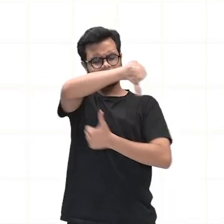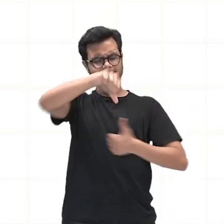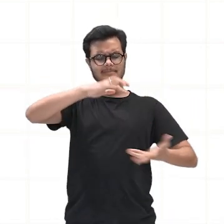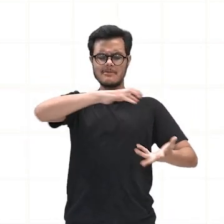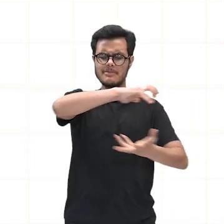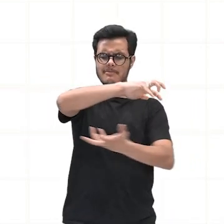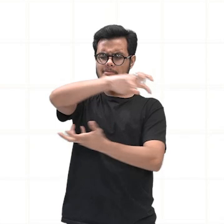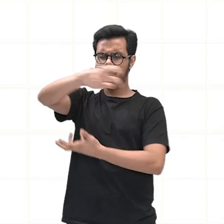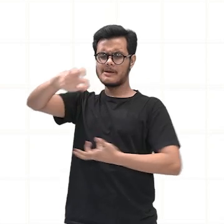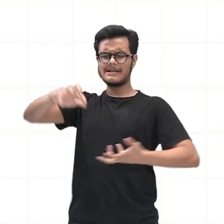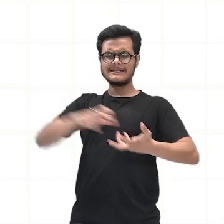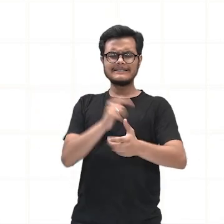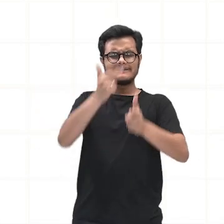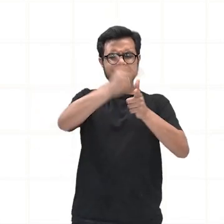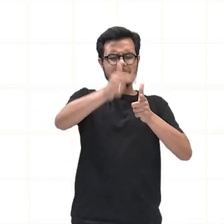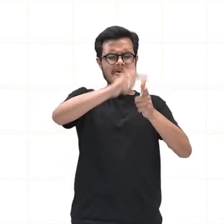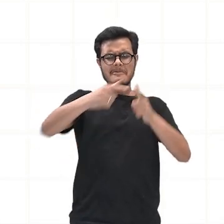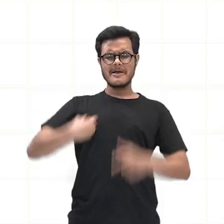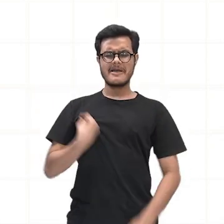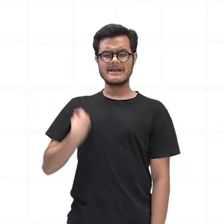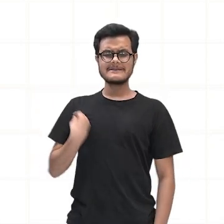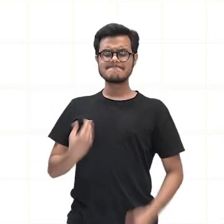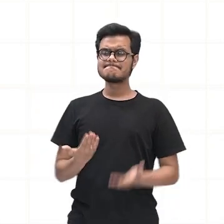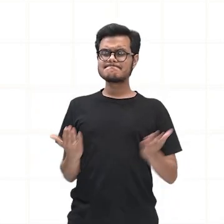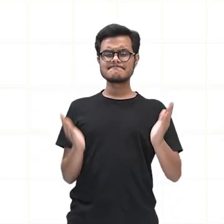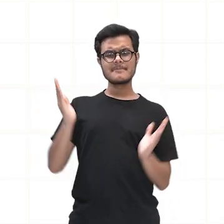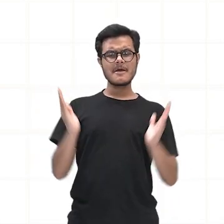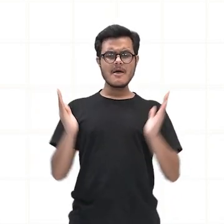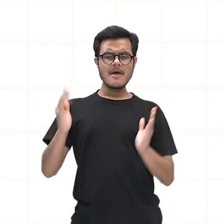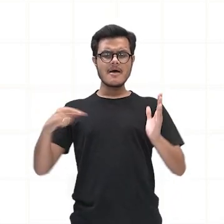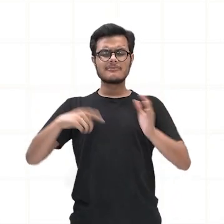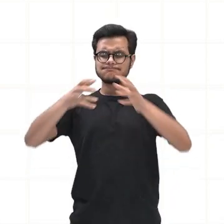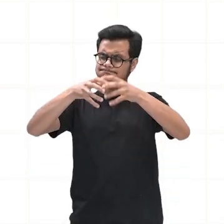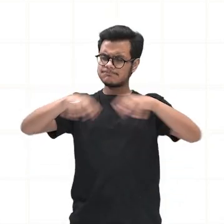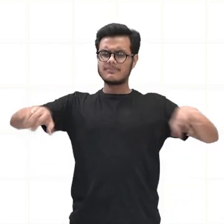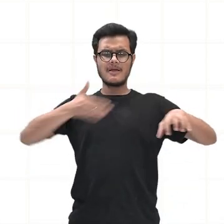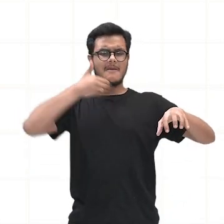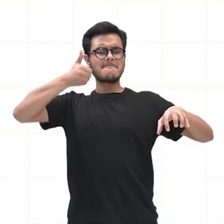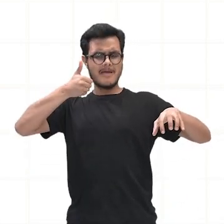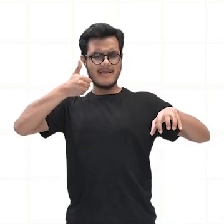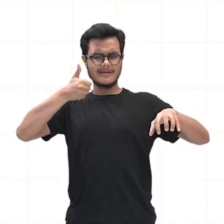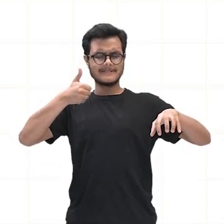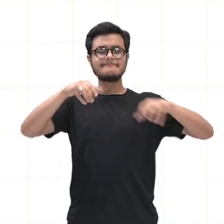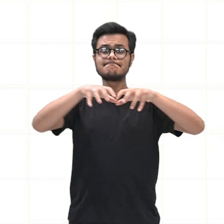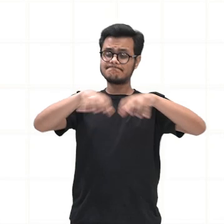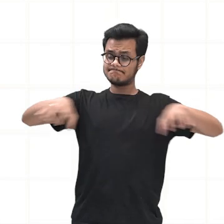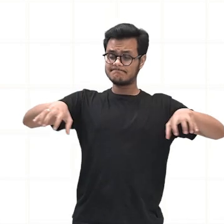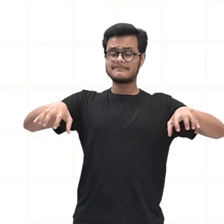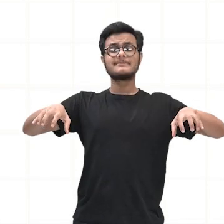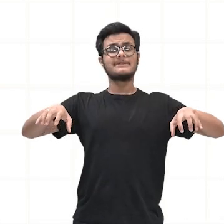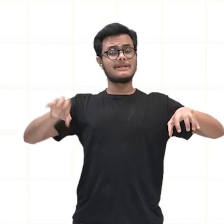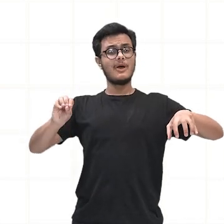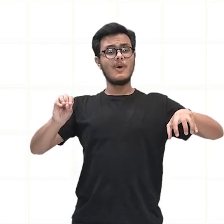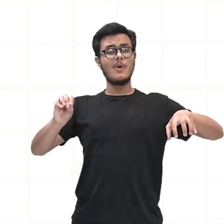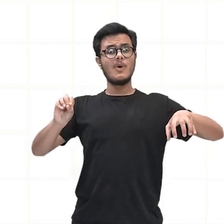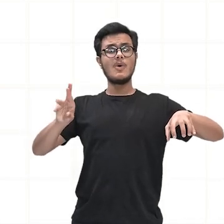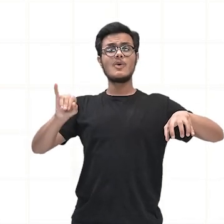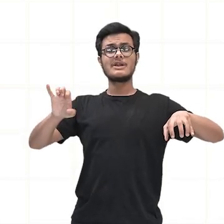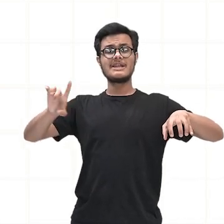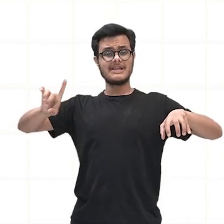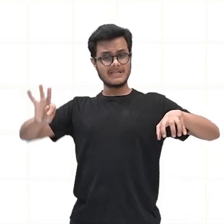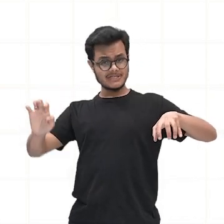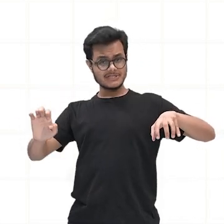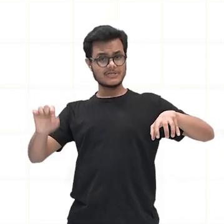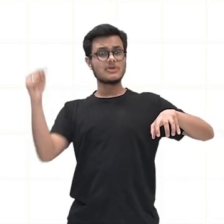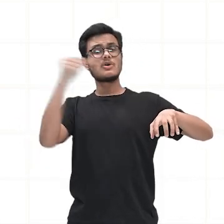problemas ao longo da história e um desses momentos ele seria dividido, então, em duas partes após a morte